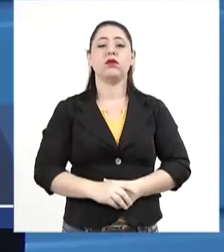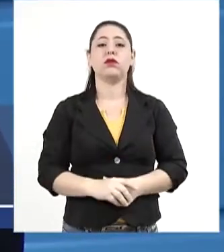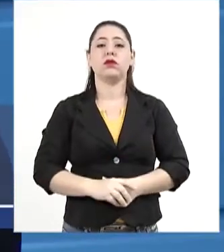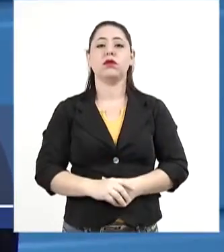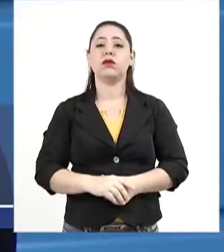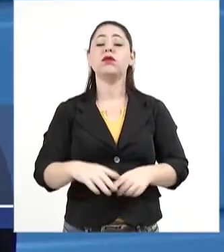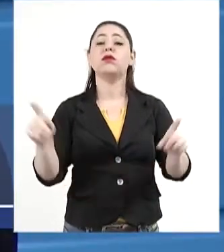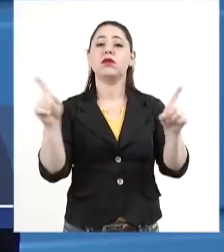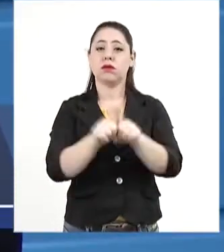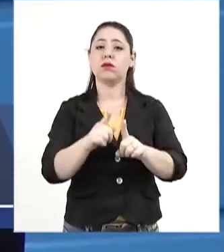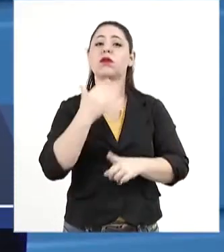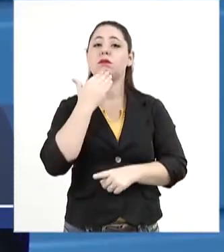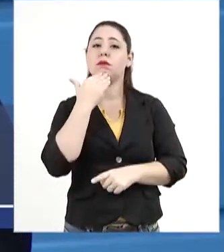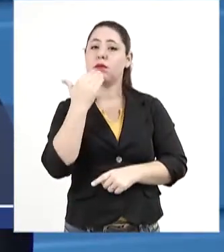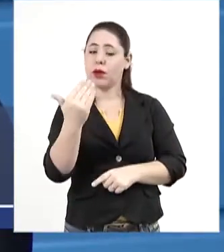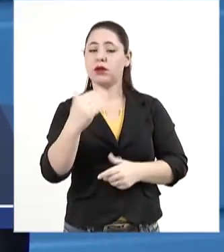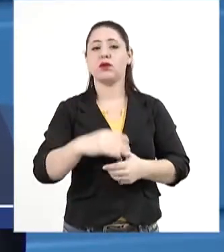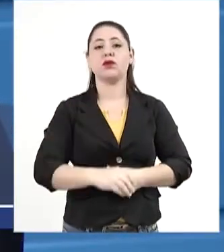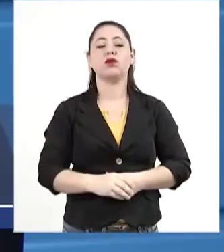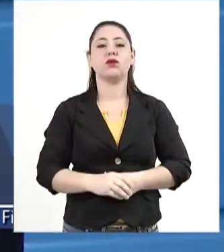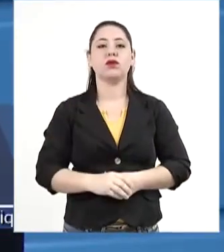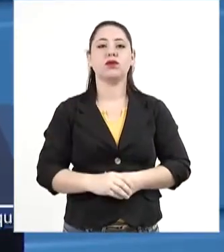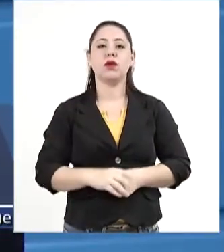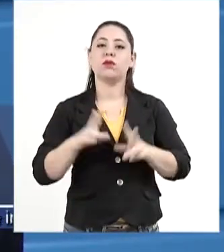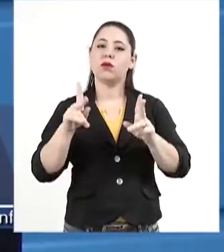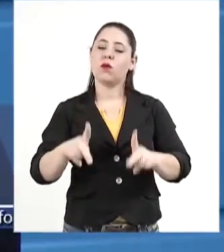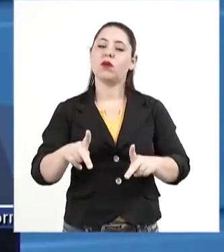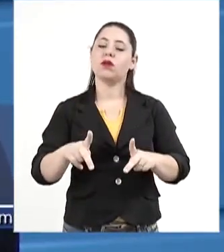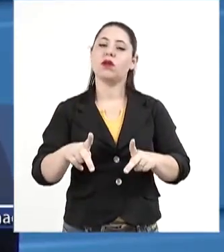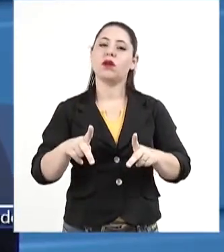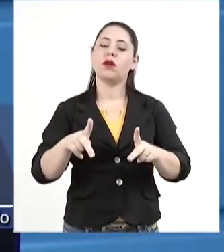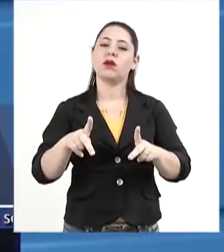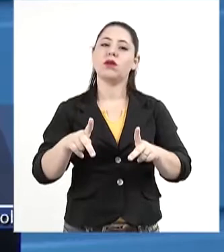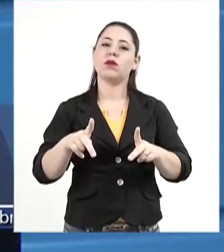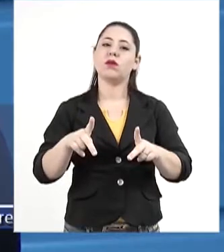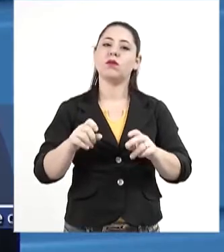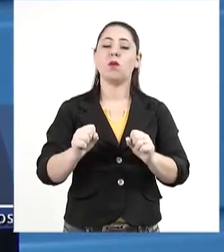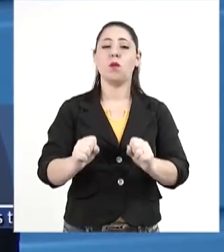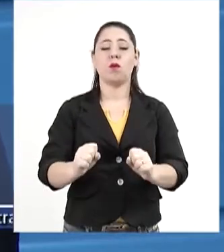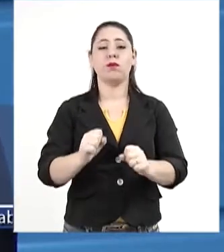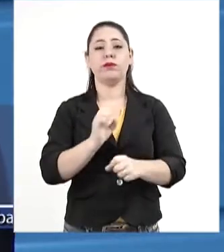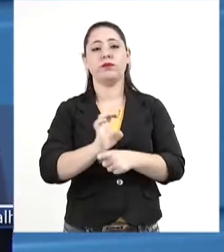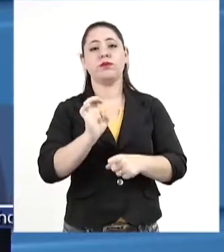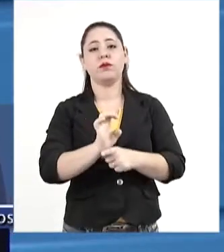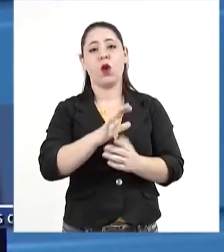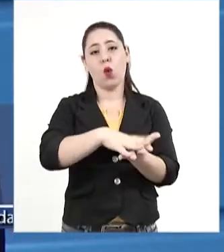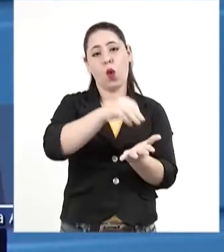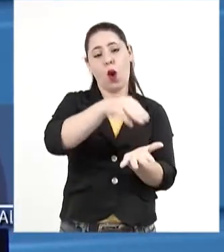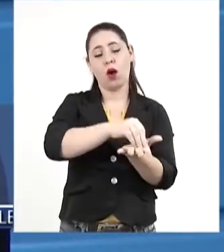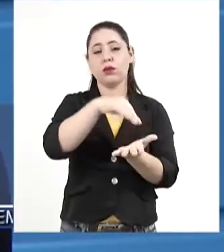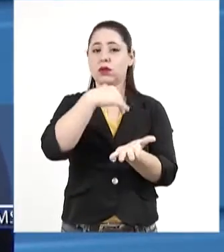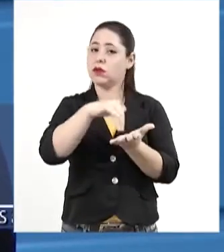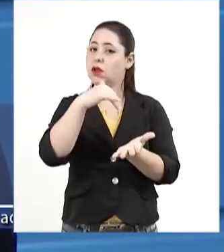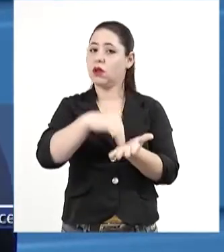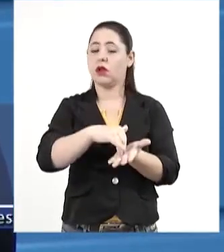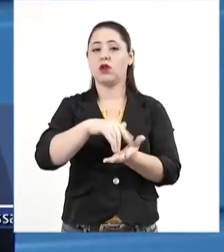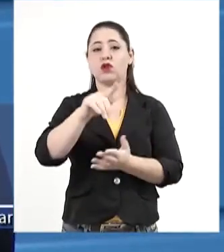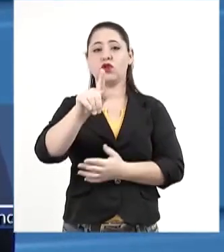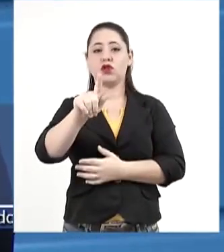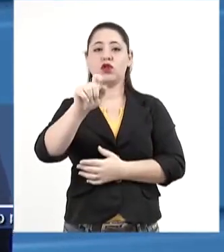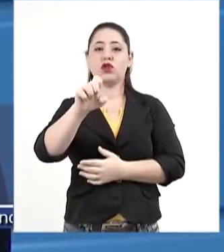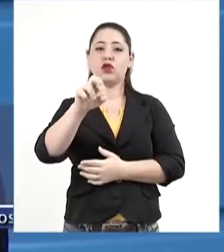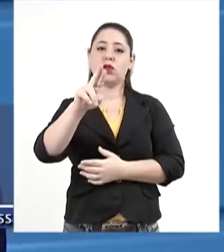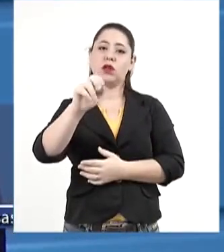Também solicito ao nosso poder público estadual e também com cópia ao secretário de Estado de Saúde, senhor Geraldo